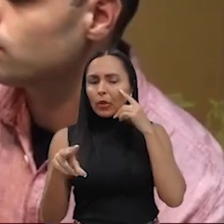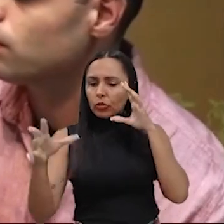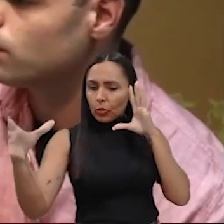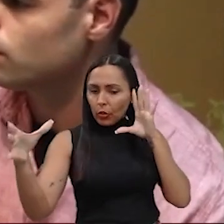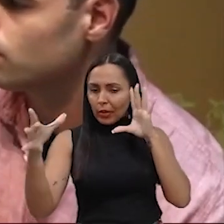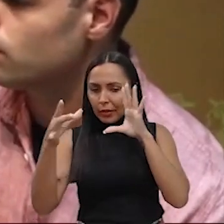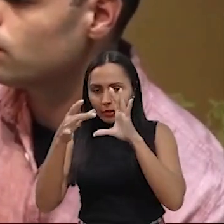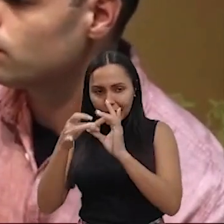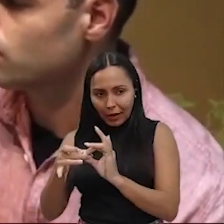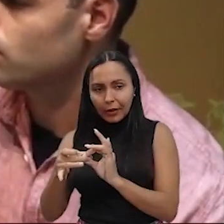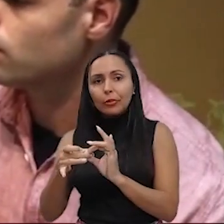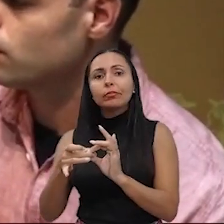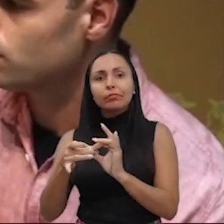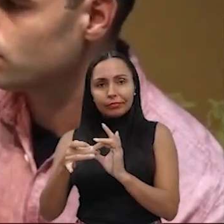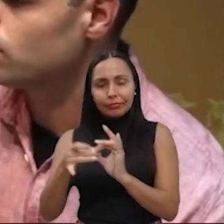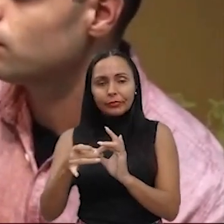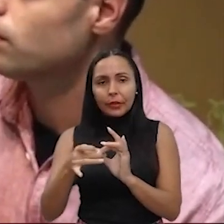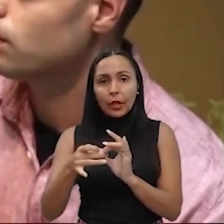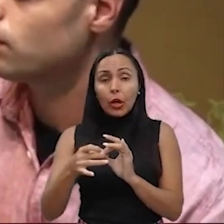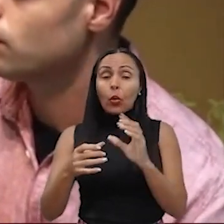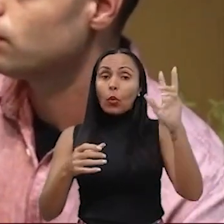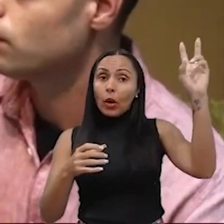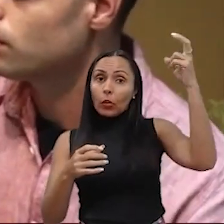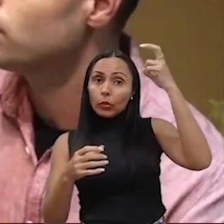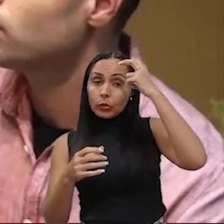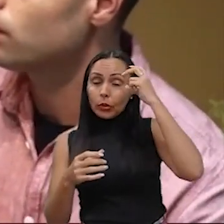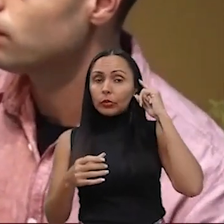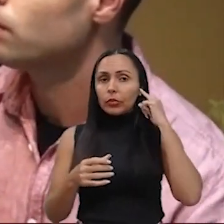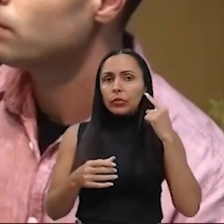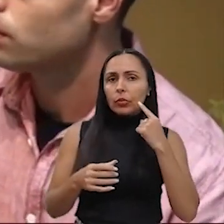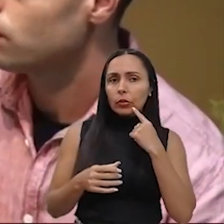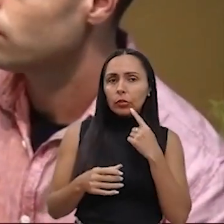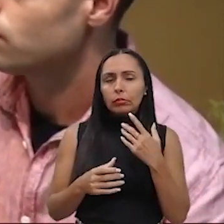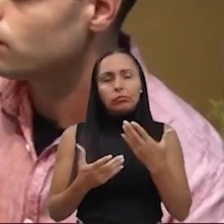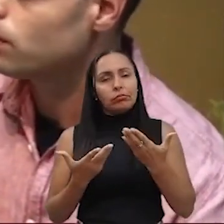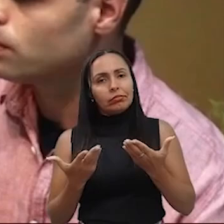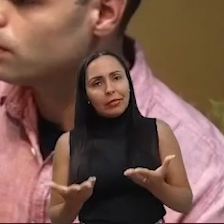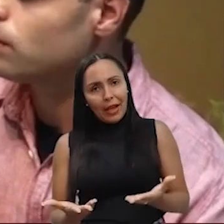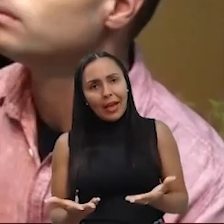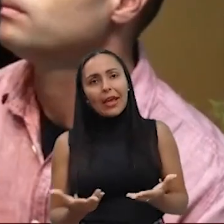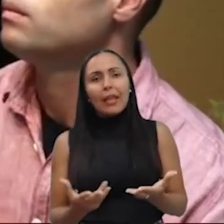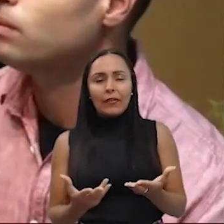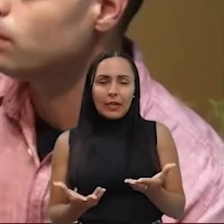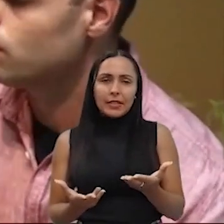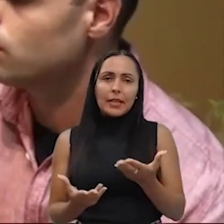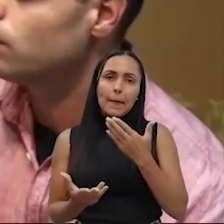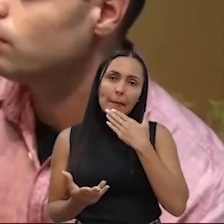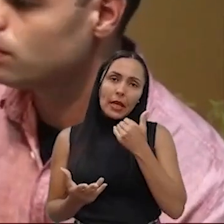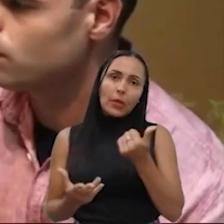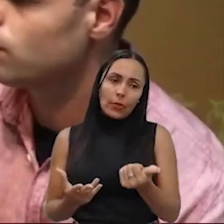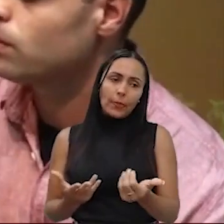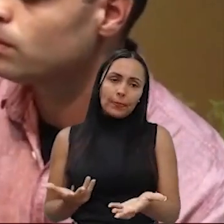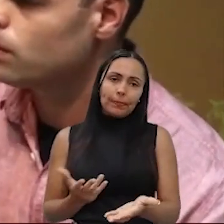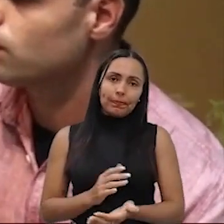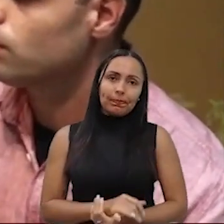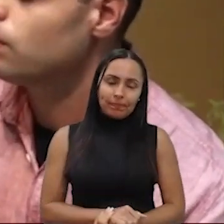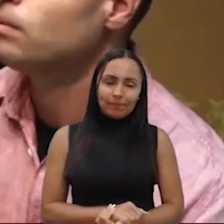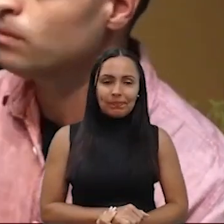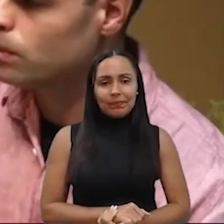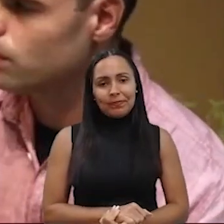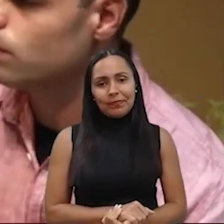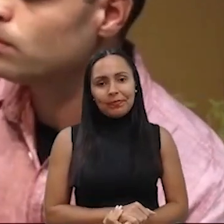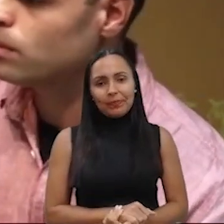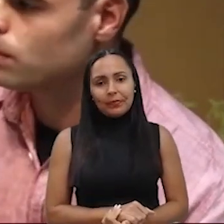for, não é, com a cultura do surdo, sem dúvida, vai ser bem mais receptivo, bem mais